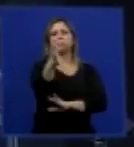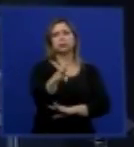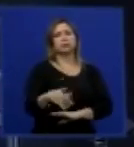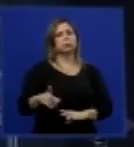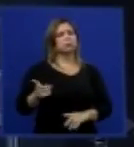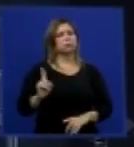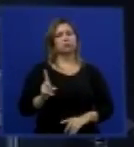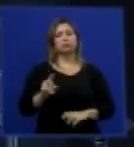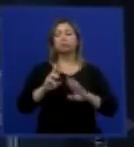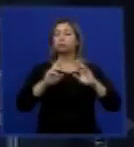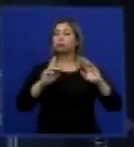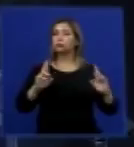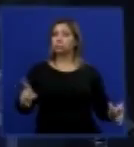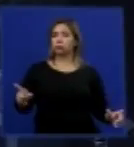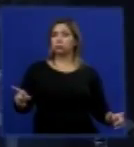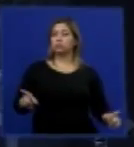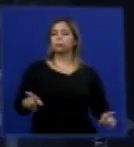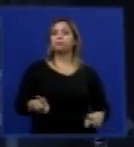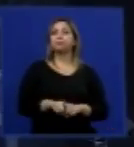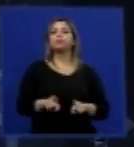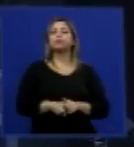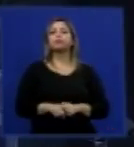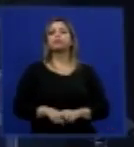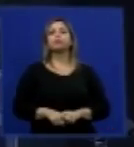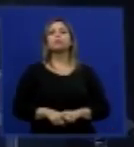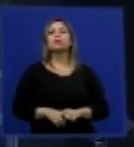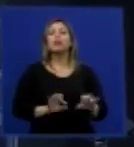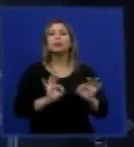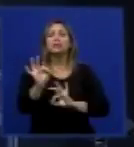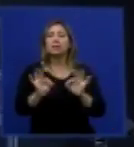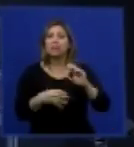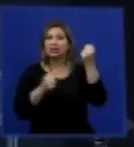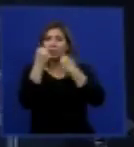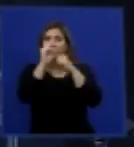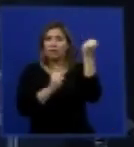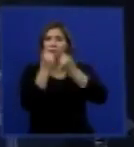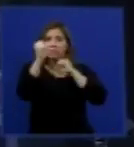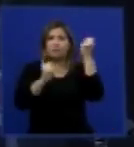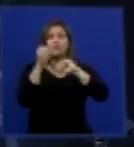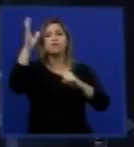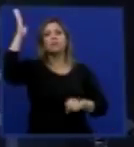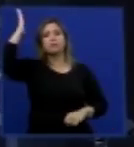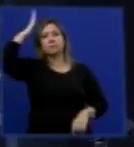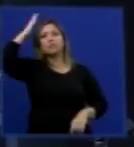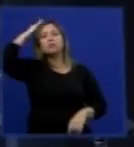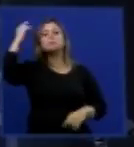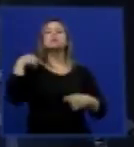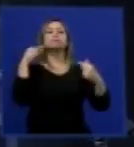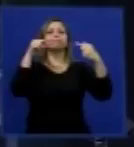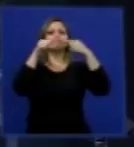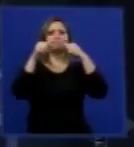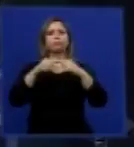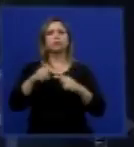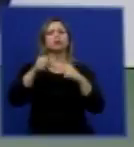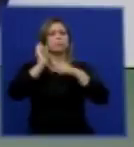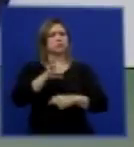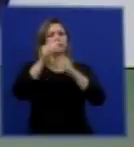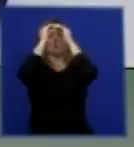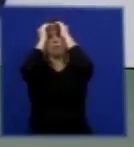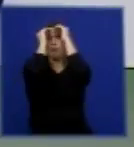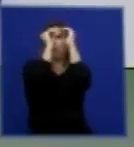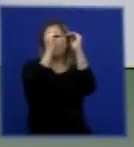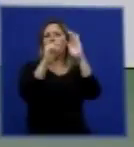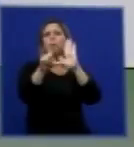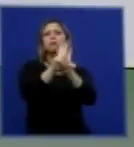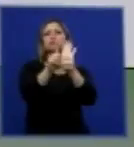forma as indústrias de de coprocessamento do Paraná estão adequadas às normas legais e são efetivamente